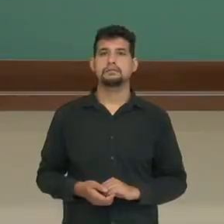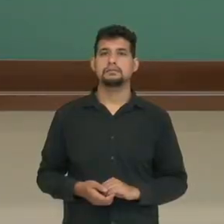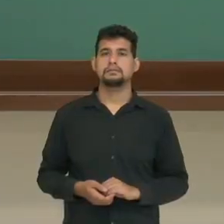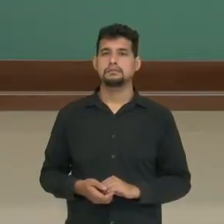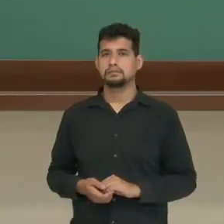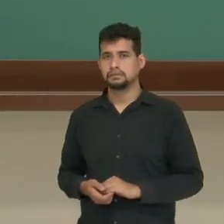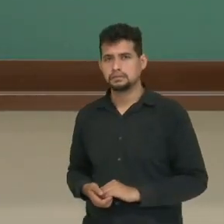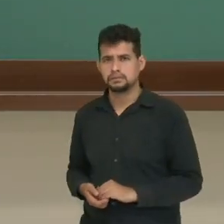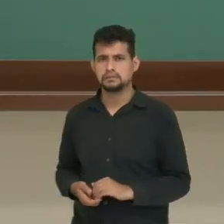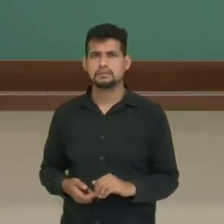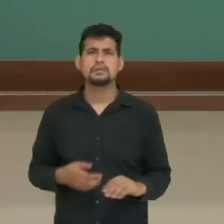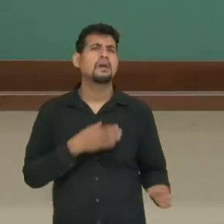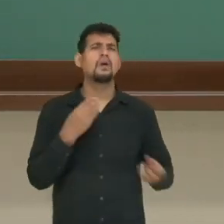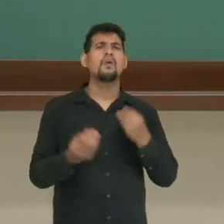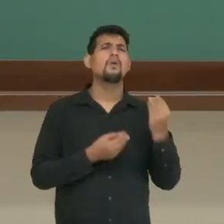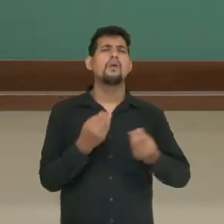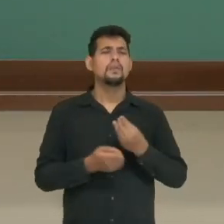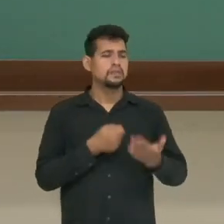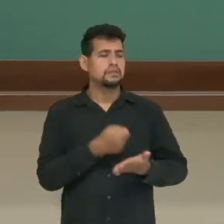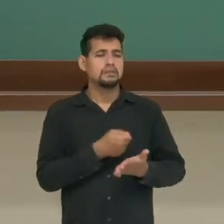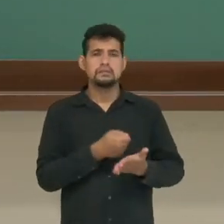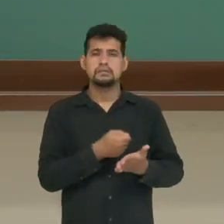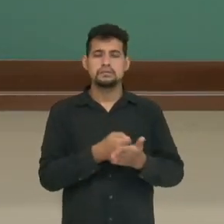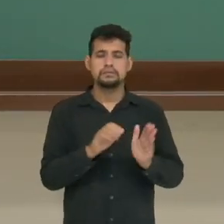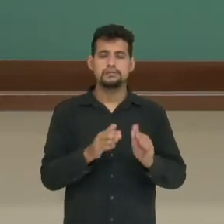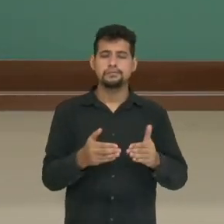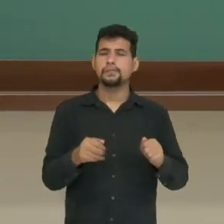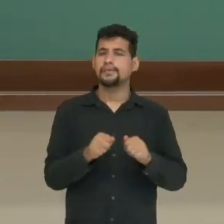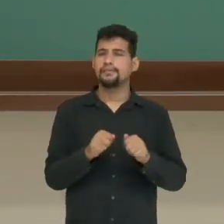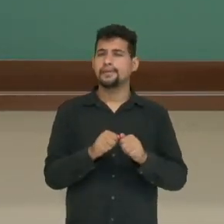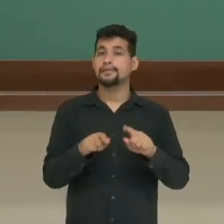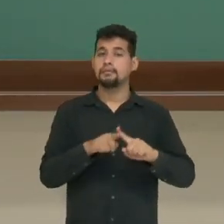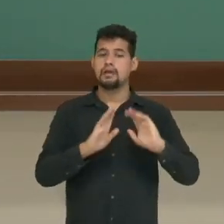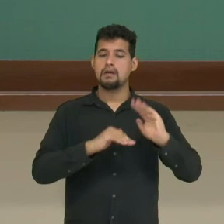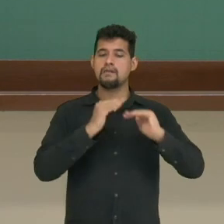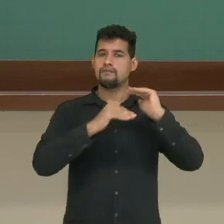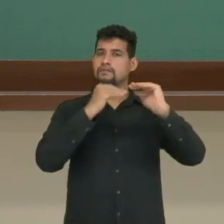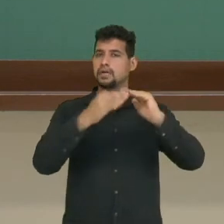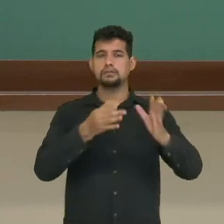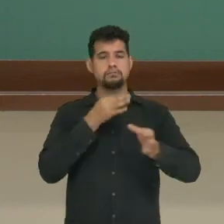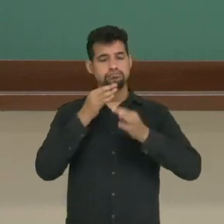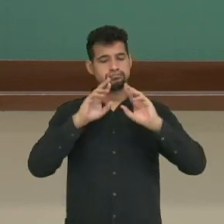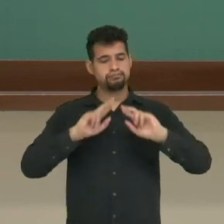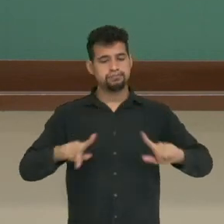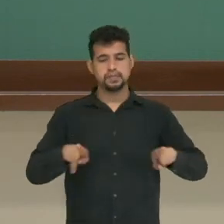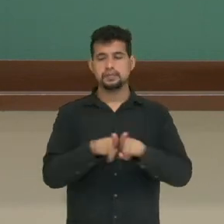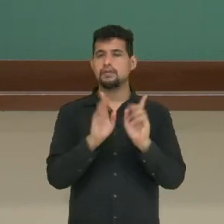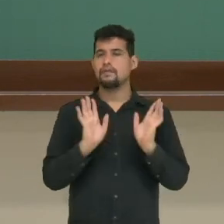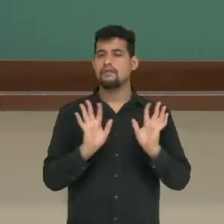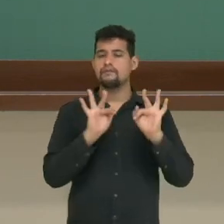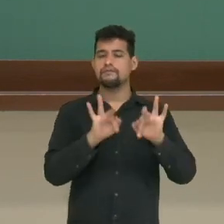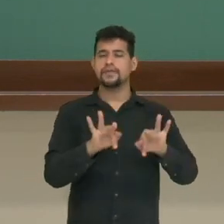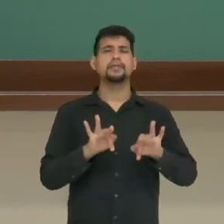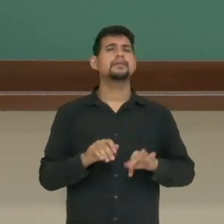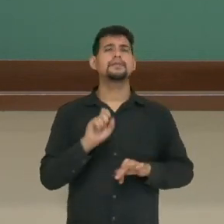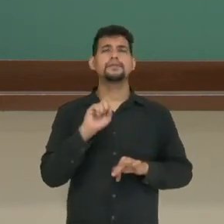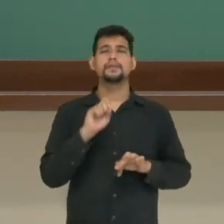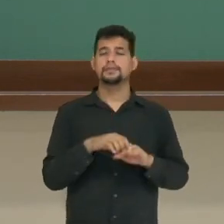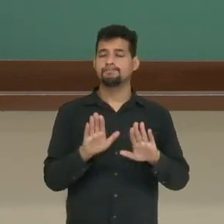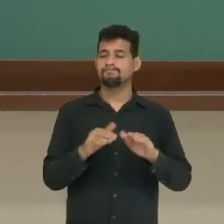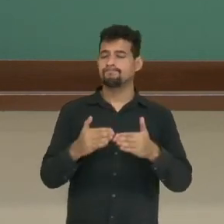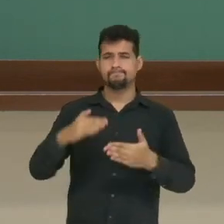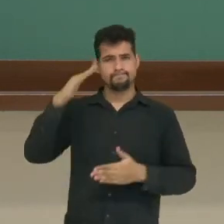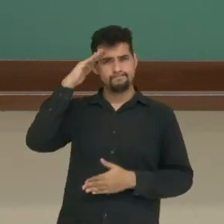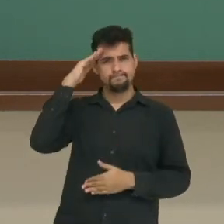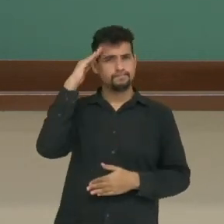de que maneira essa linha dura militar reagiu ao avanço das oposições e ao fim iminente do regime